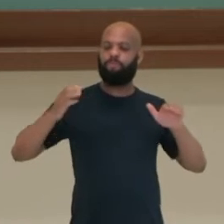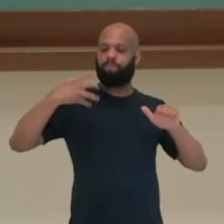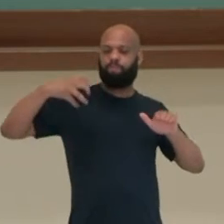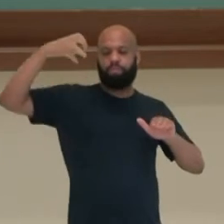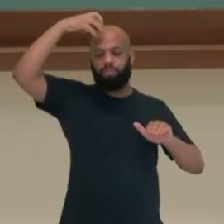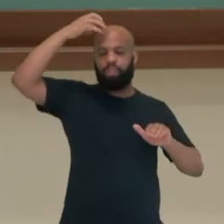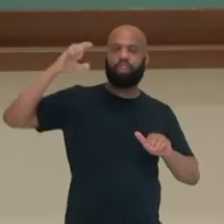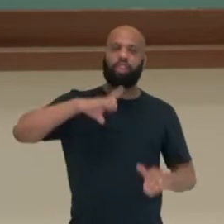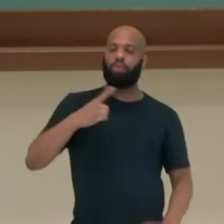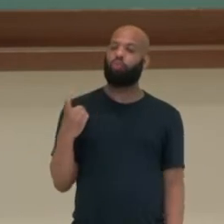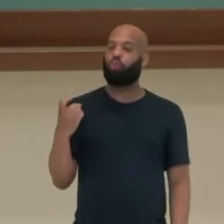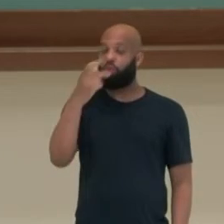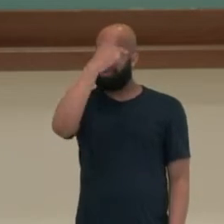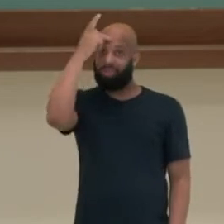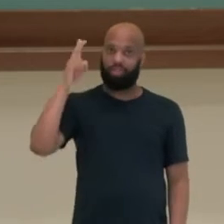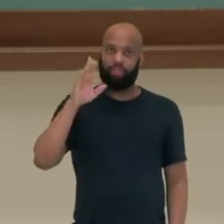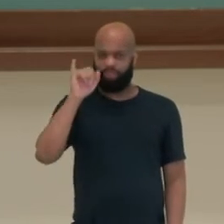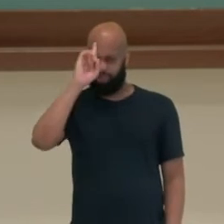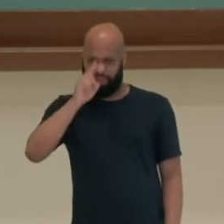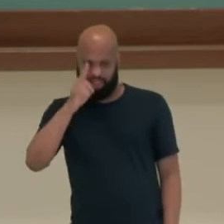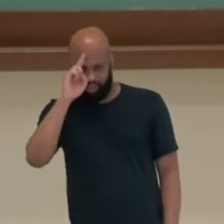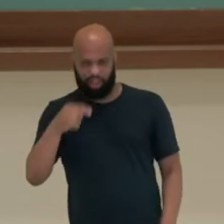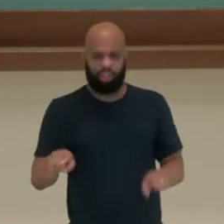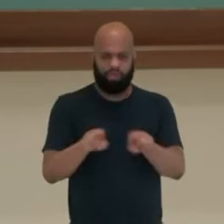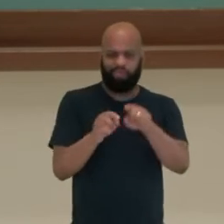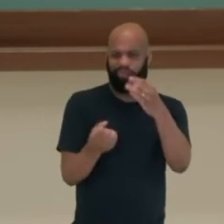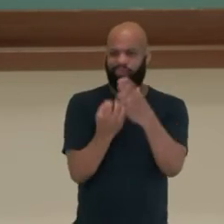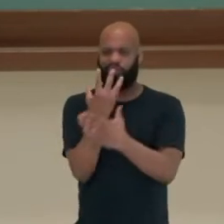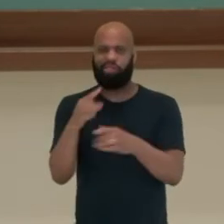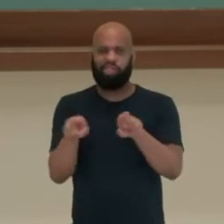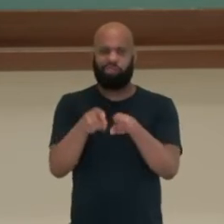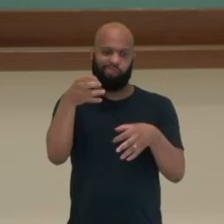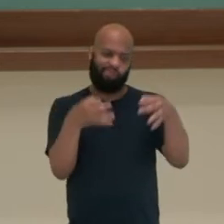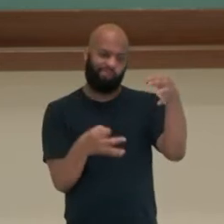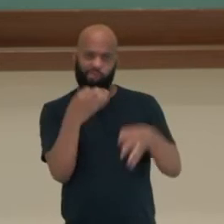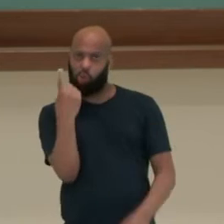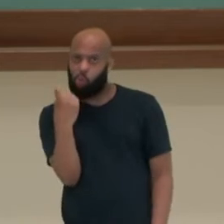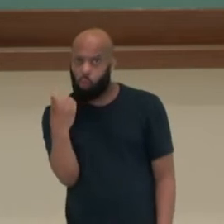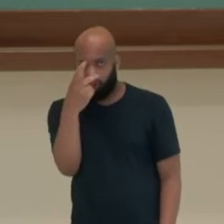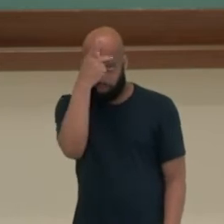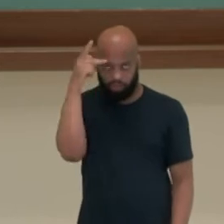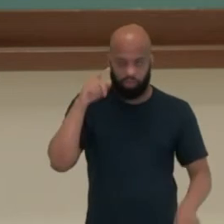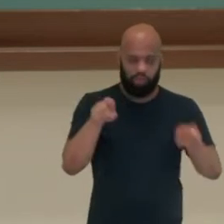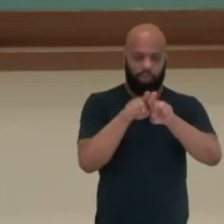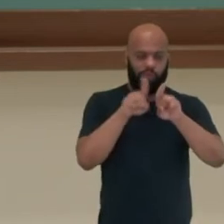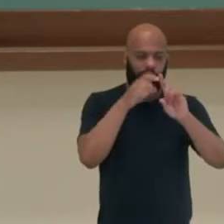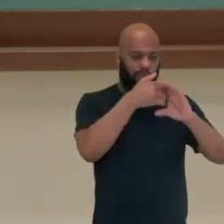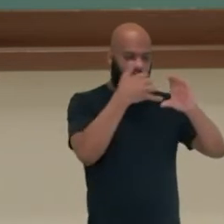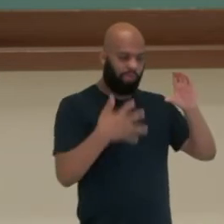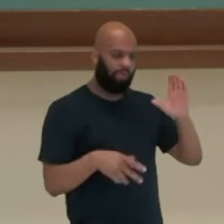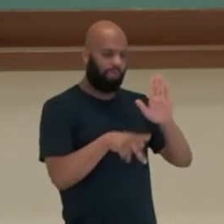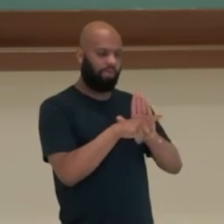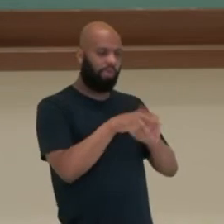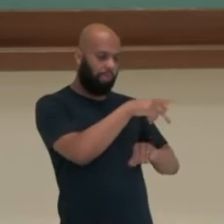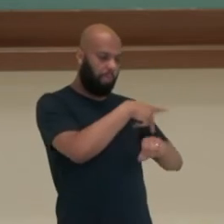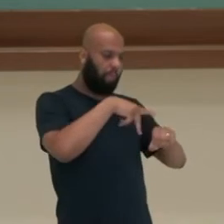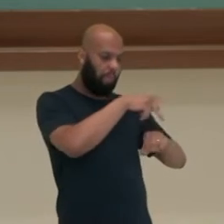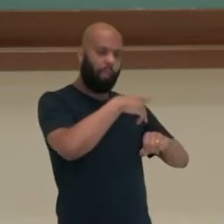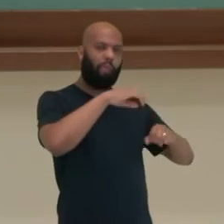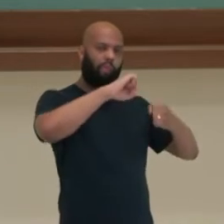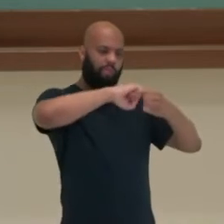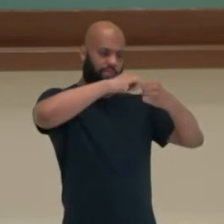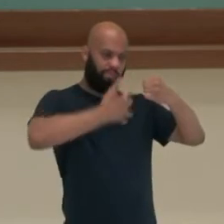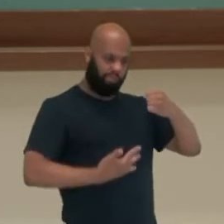concentração de poder nas mãos de uma única pessoa, de uma única autoridade, e características do Estado democrático